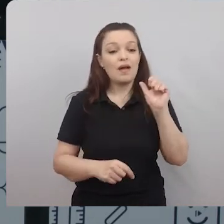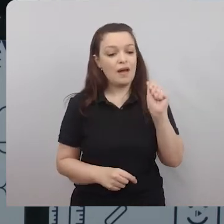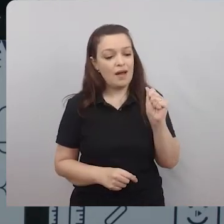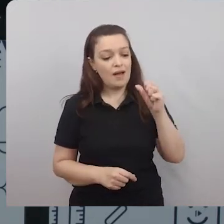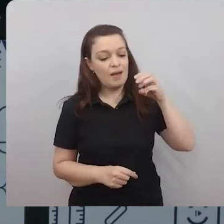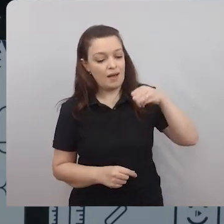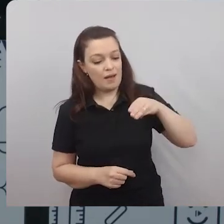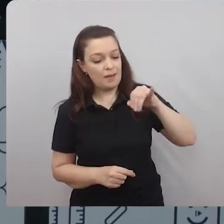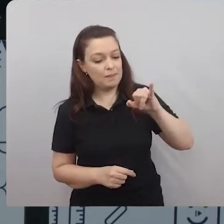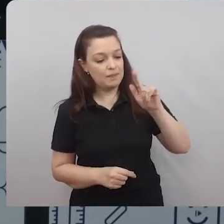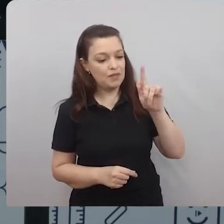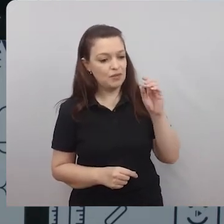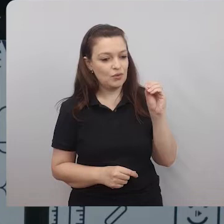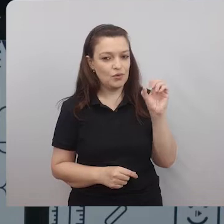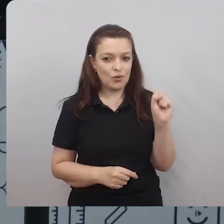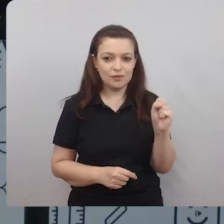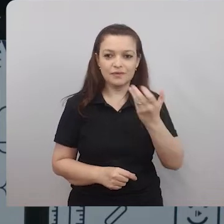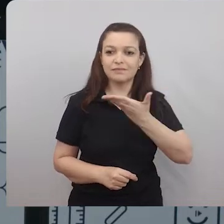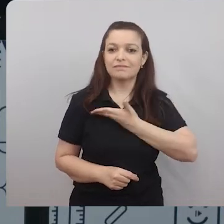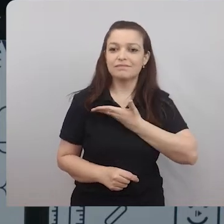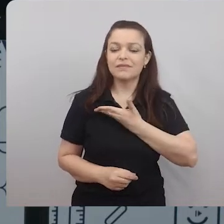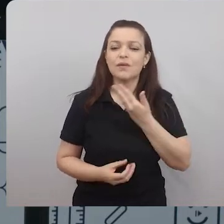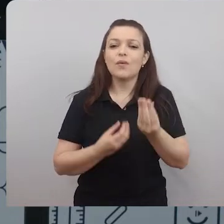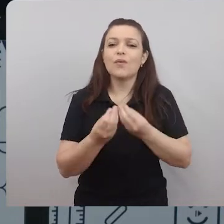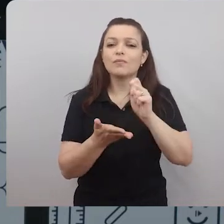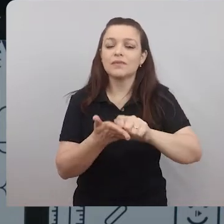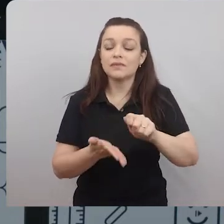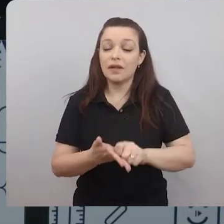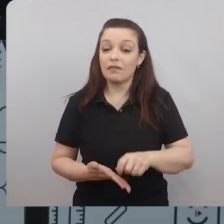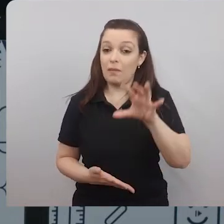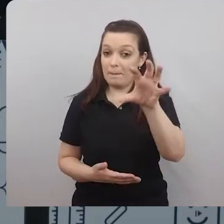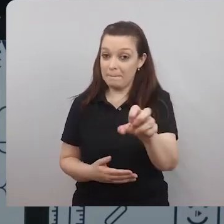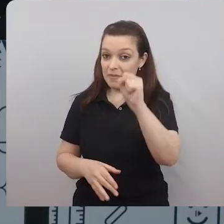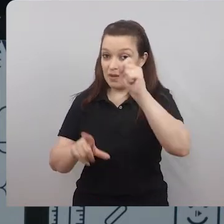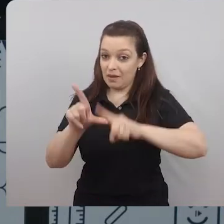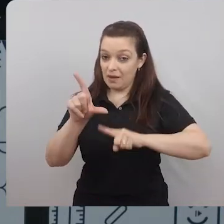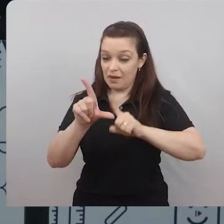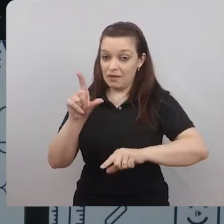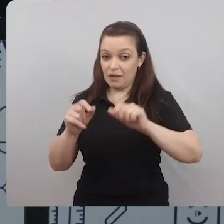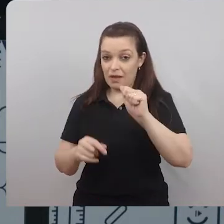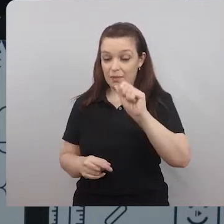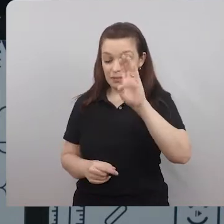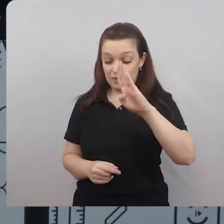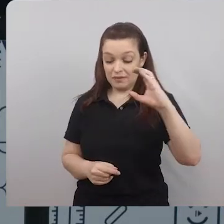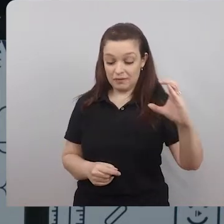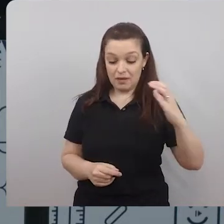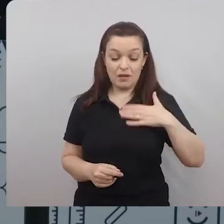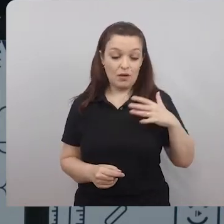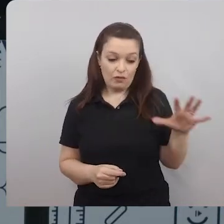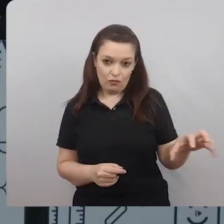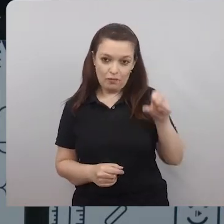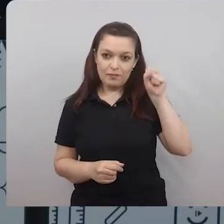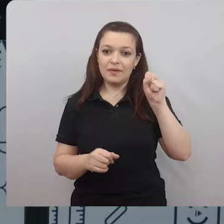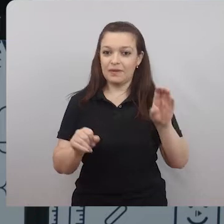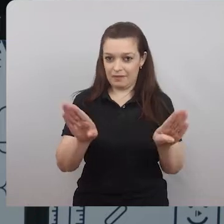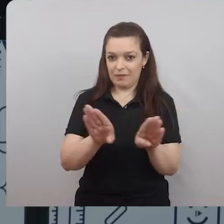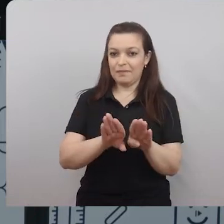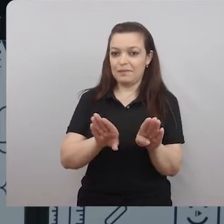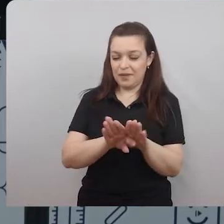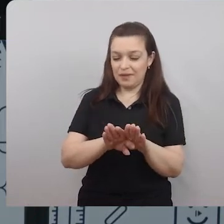palavra amigos. Então, peguem o alfabeto móvel de vocês. Eu vou pegar o meu